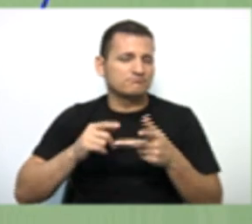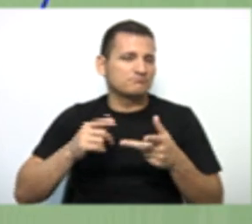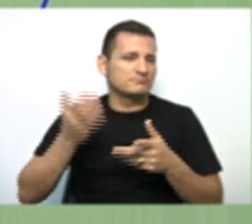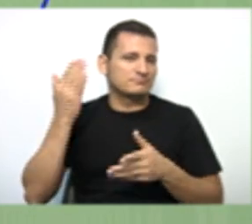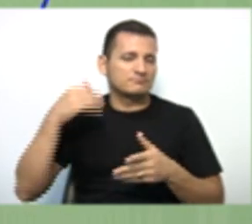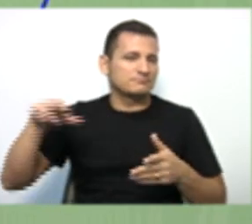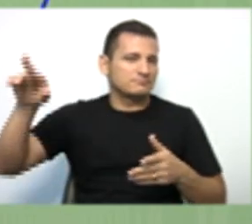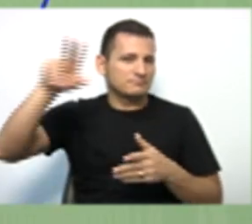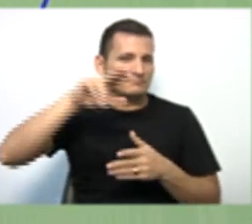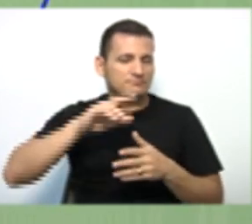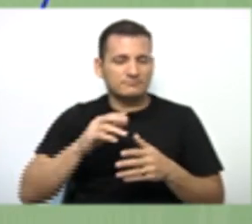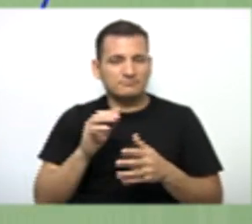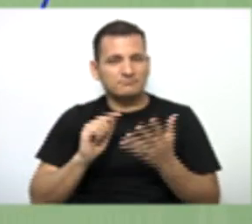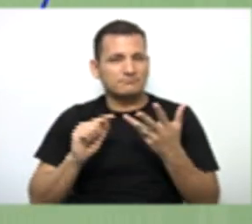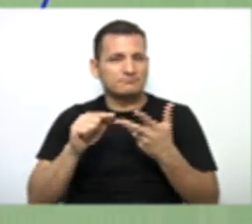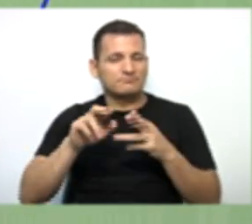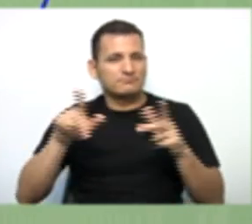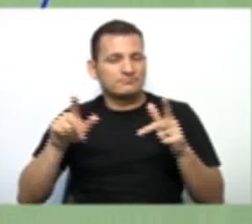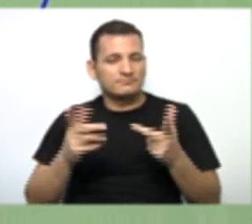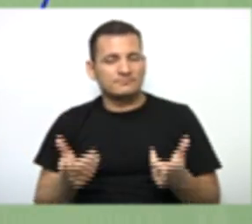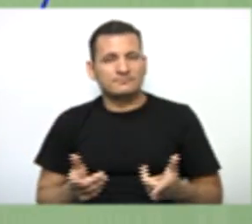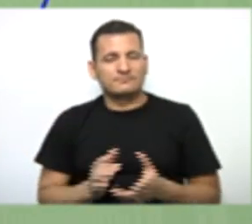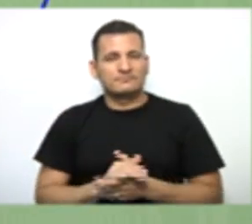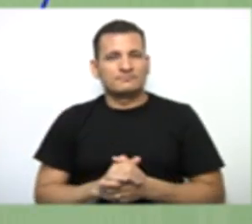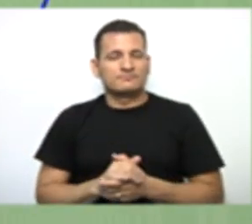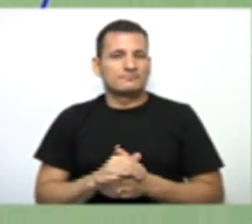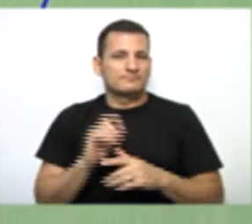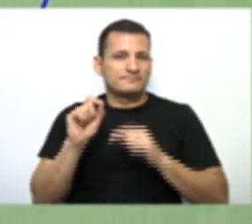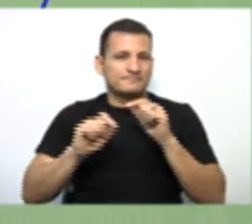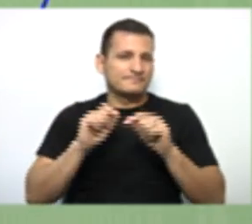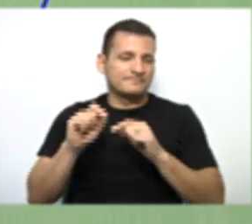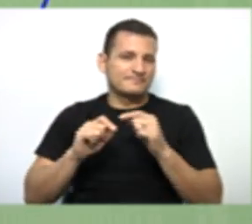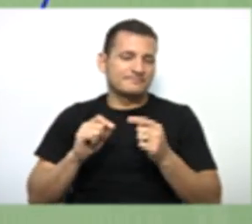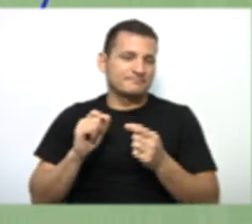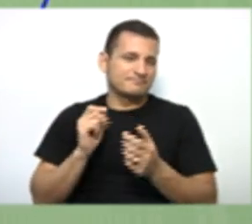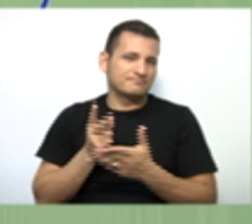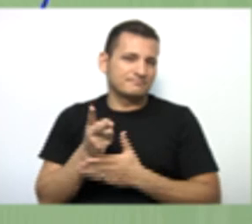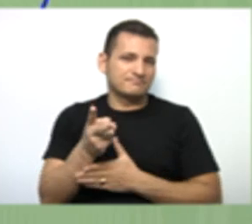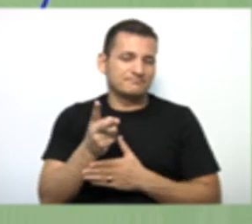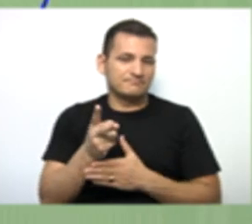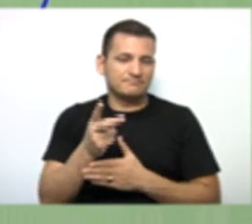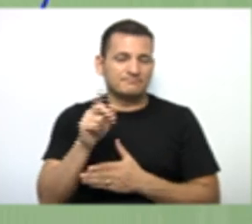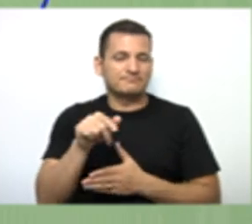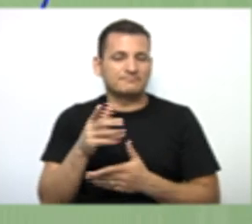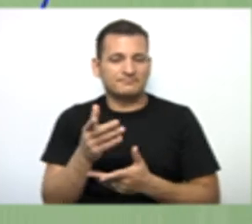né? Mas o que predominou aí